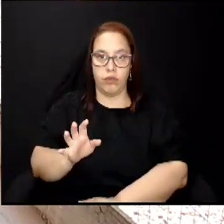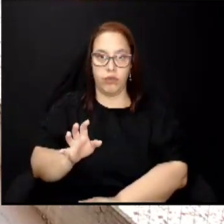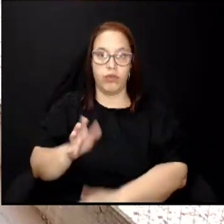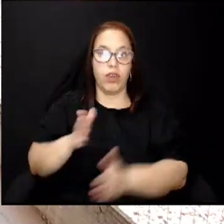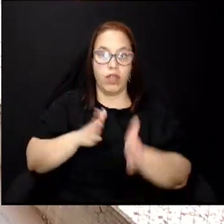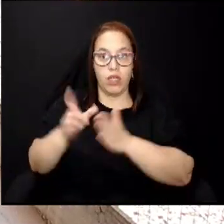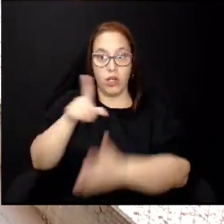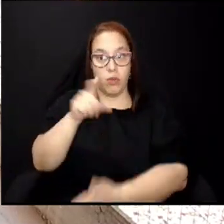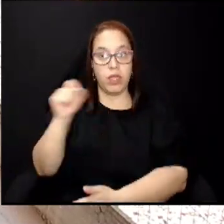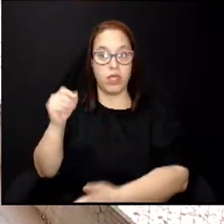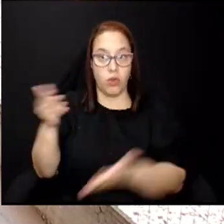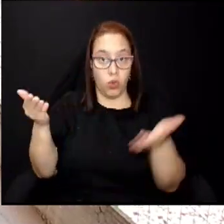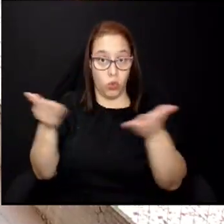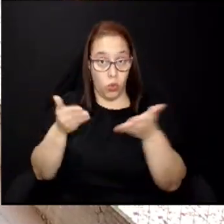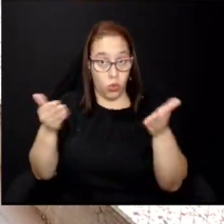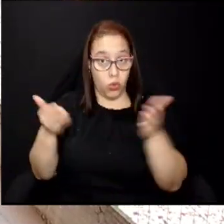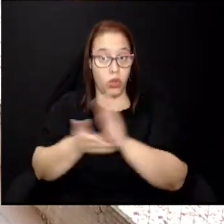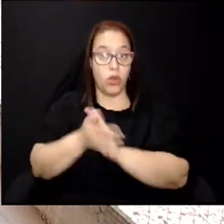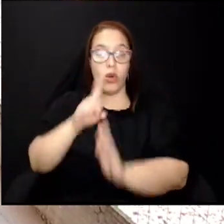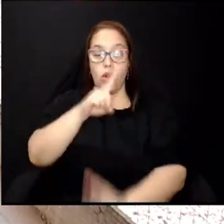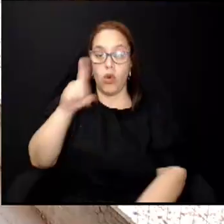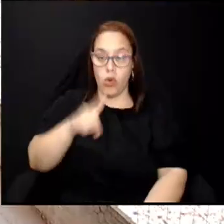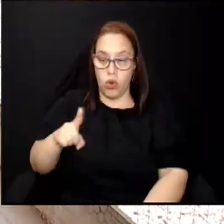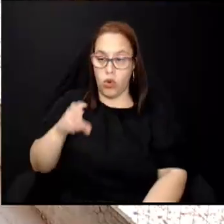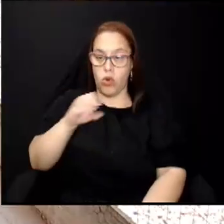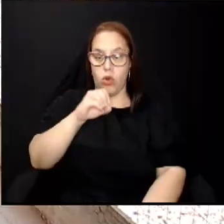né? Então a zootecnia ela trabalha tanto a produção